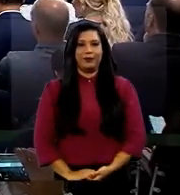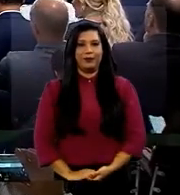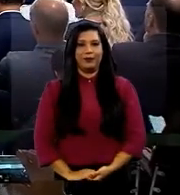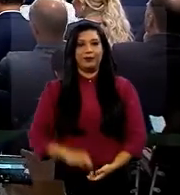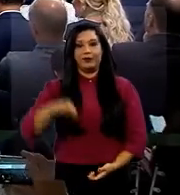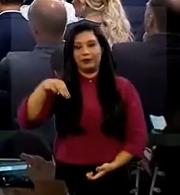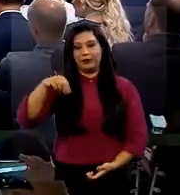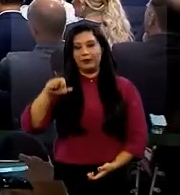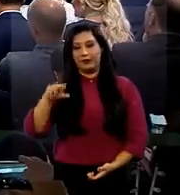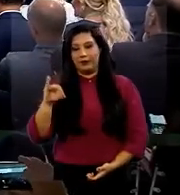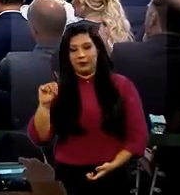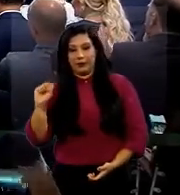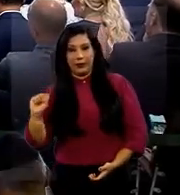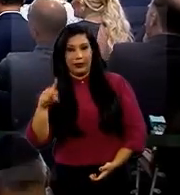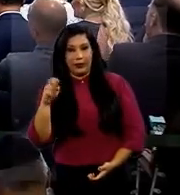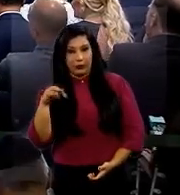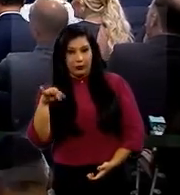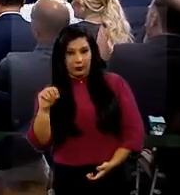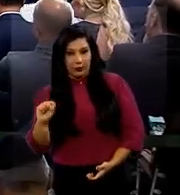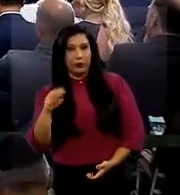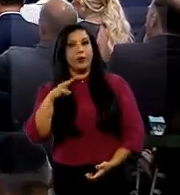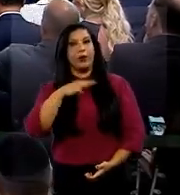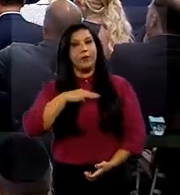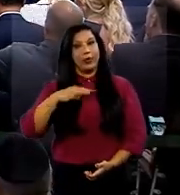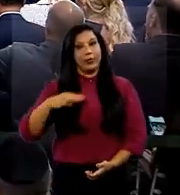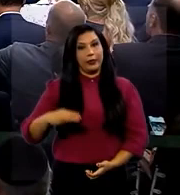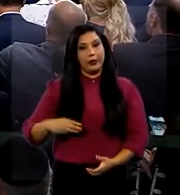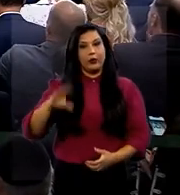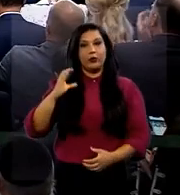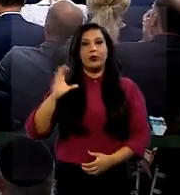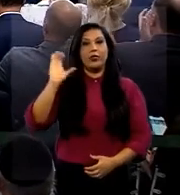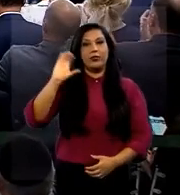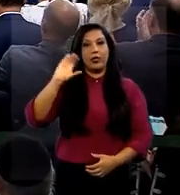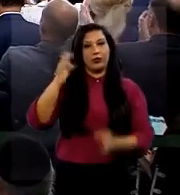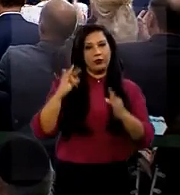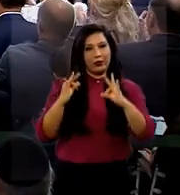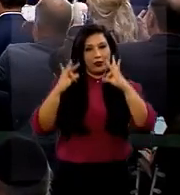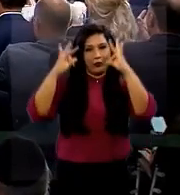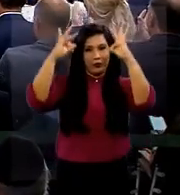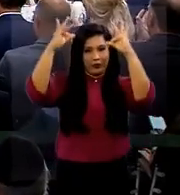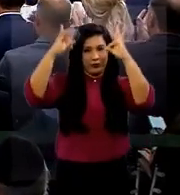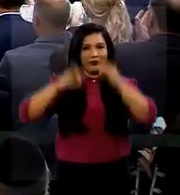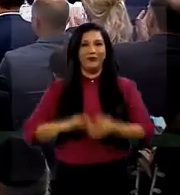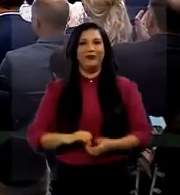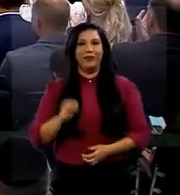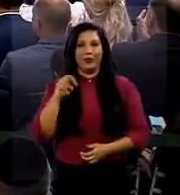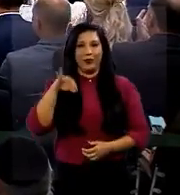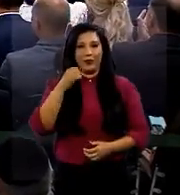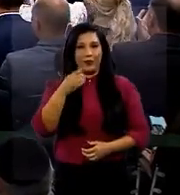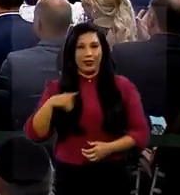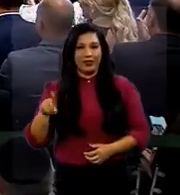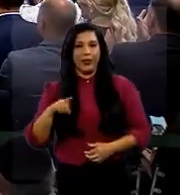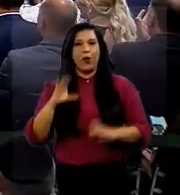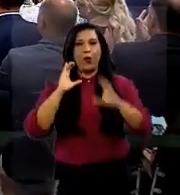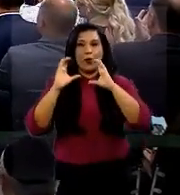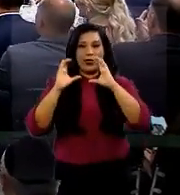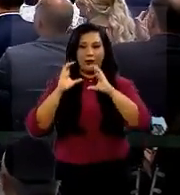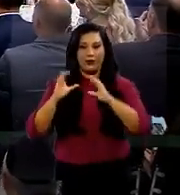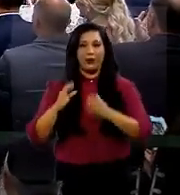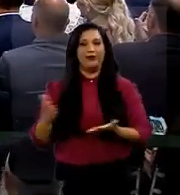Marco César Pontes, ministro de Estado da Ciência, Tecnologia, Inovações e Comunicações.